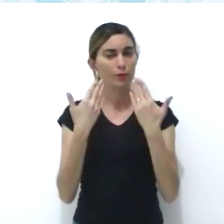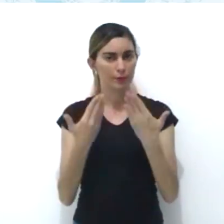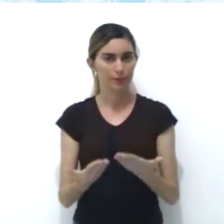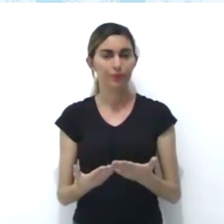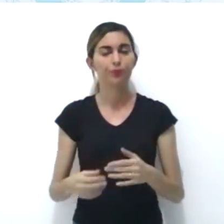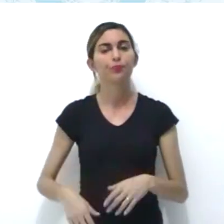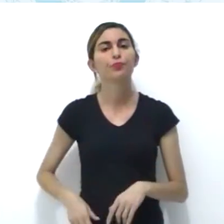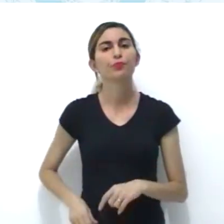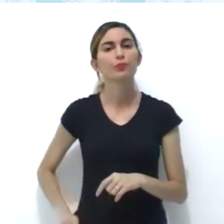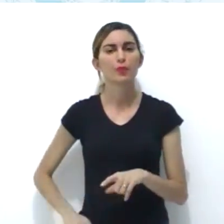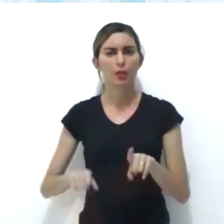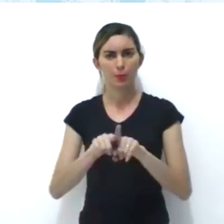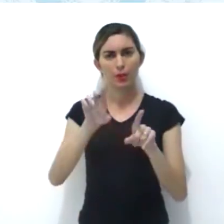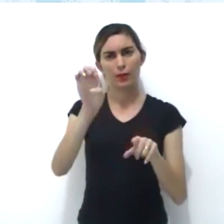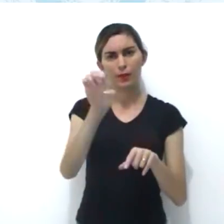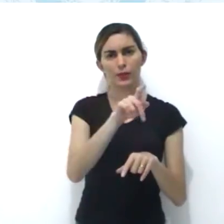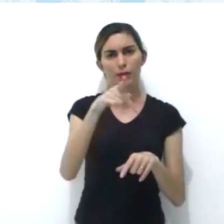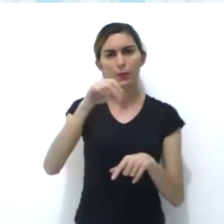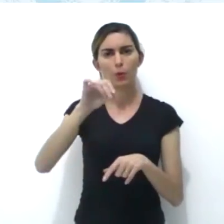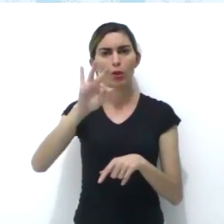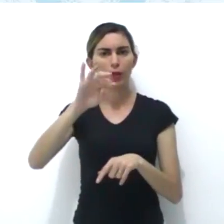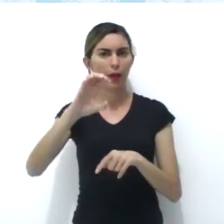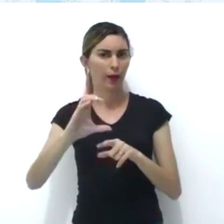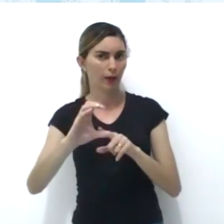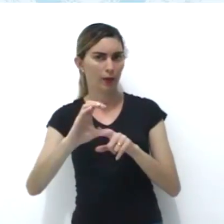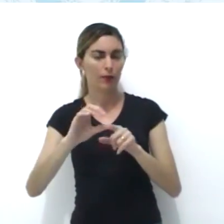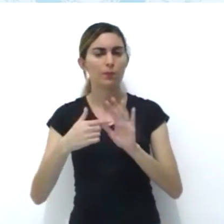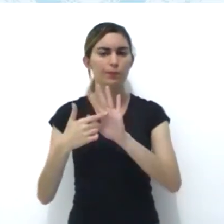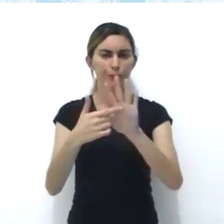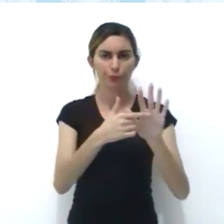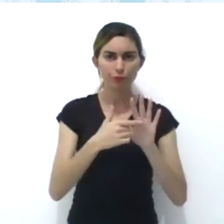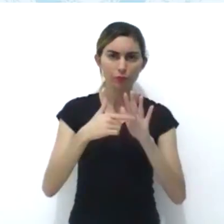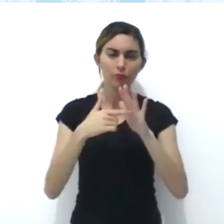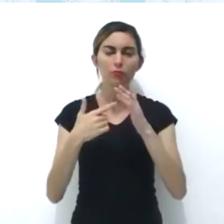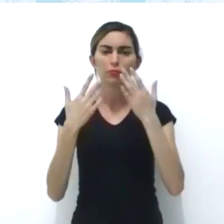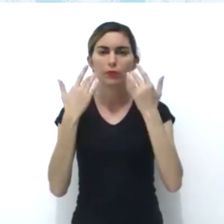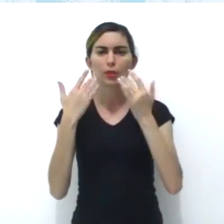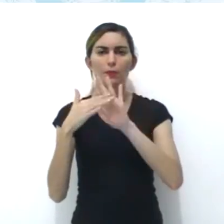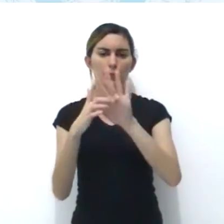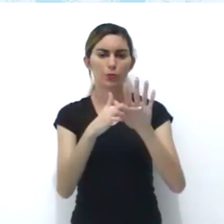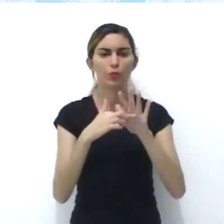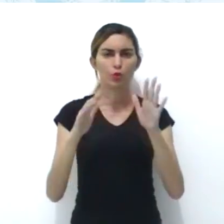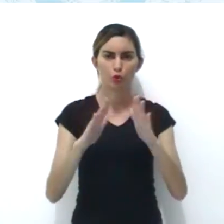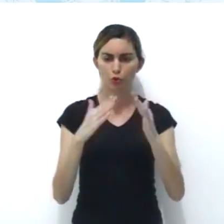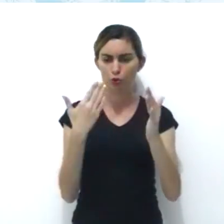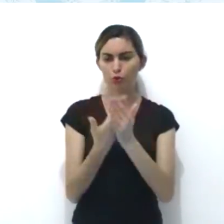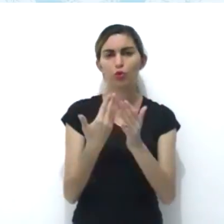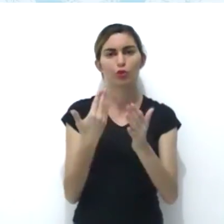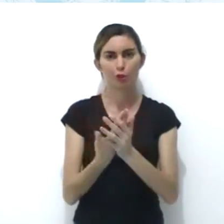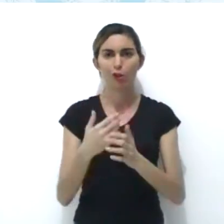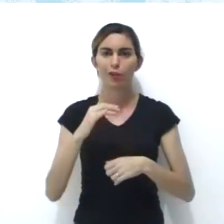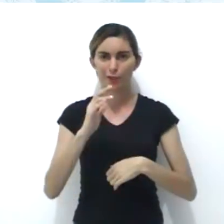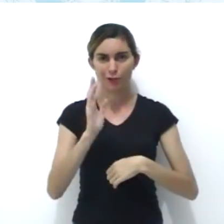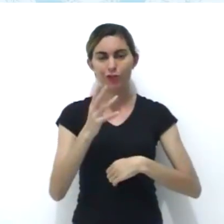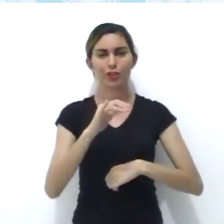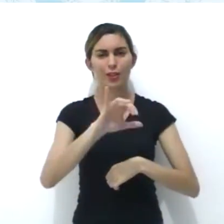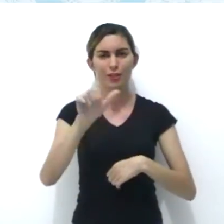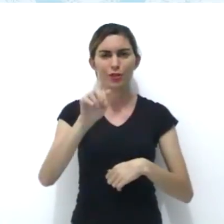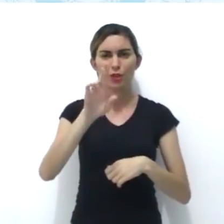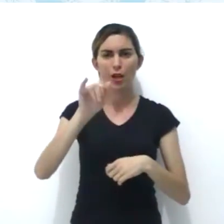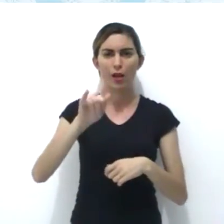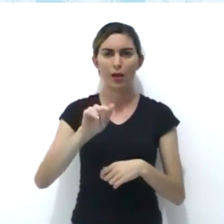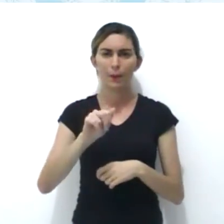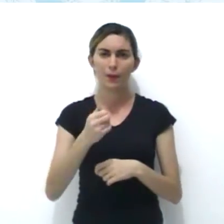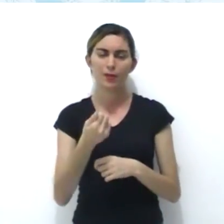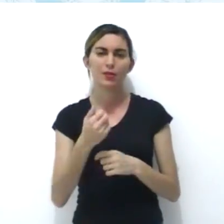para isso. A Expotec, que é uma exposição que acontece, promovida por uma escola, né, que é a Escola Ministro Jarbas